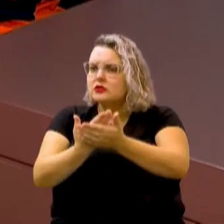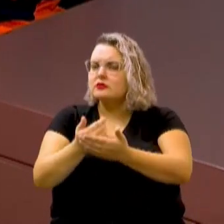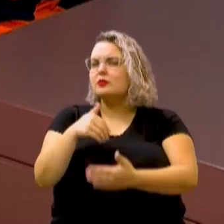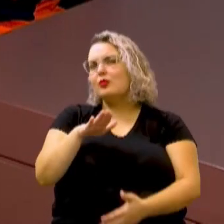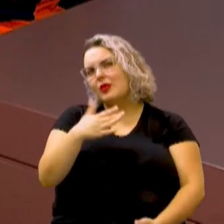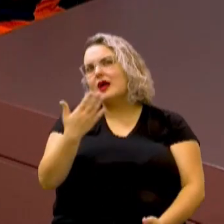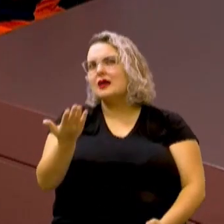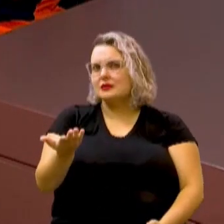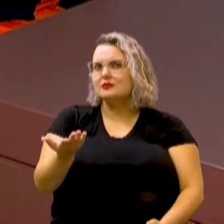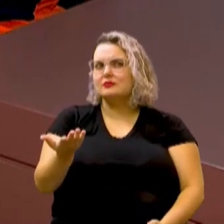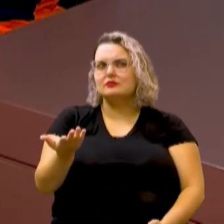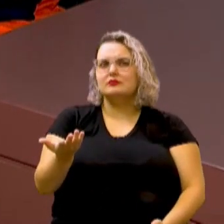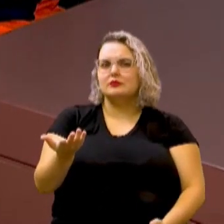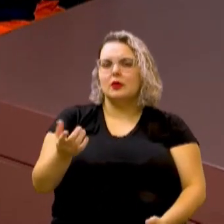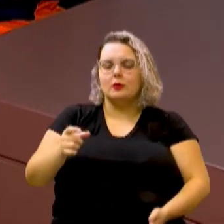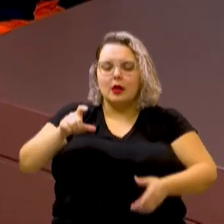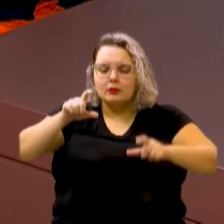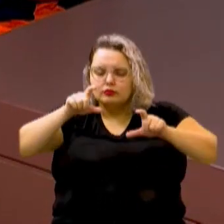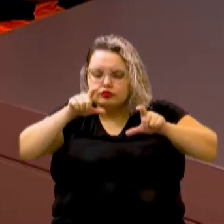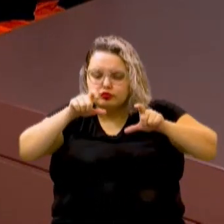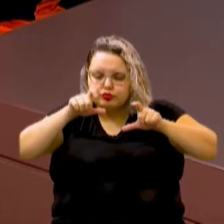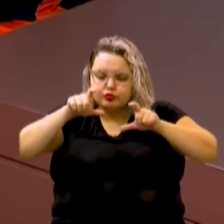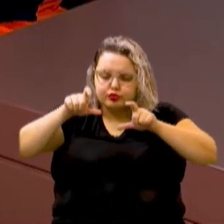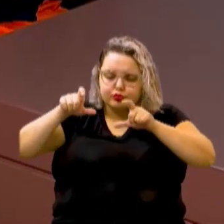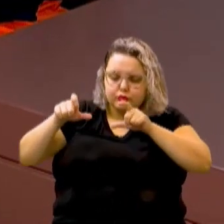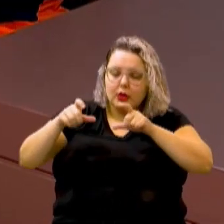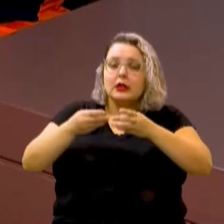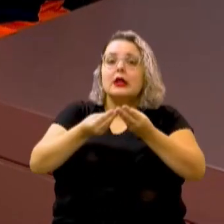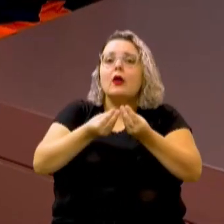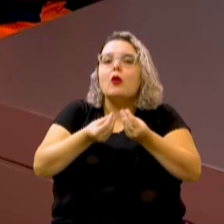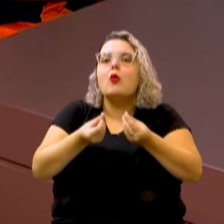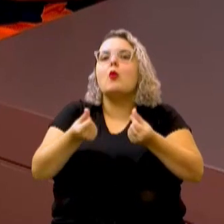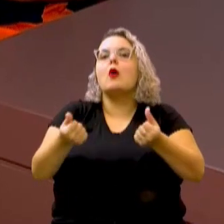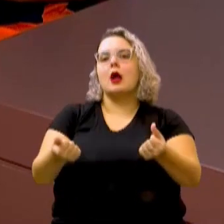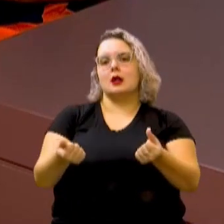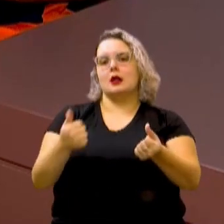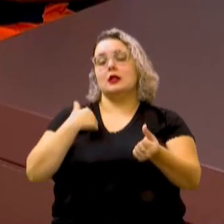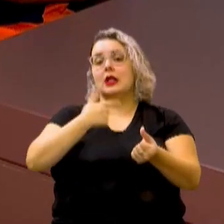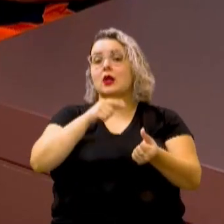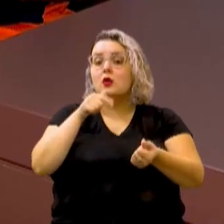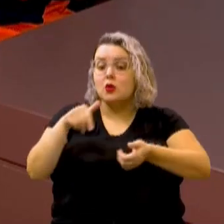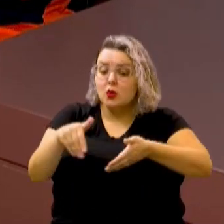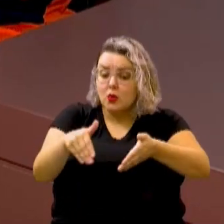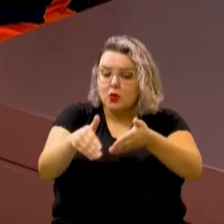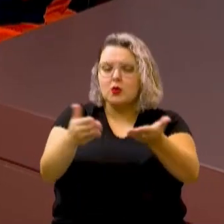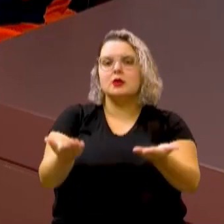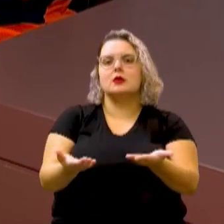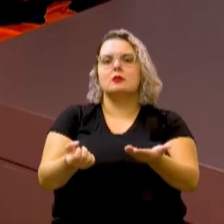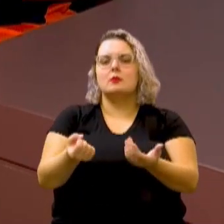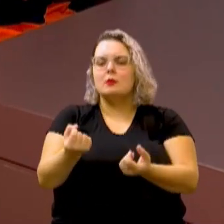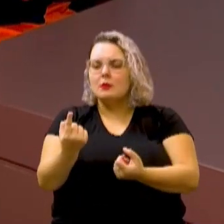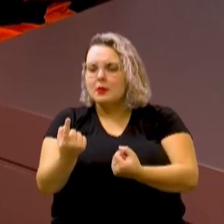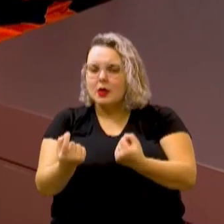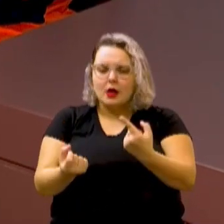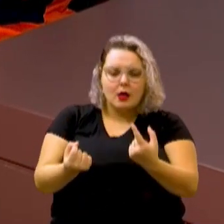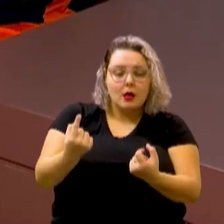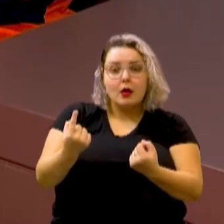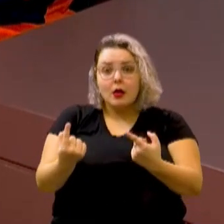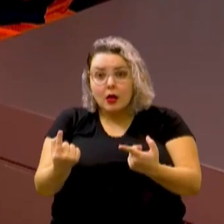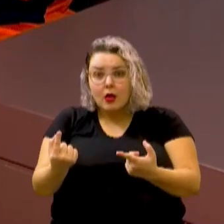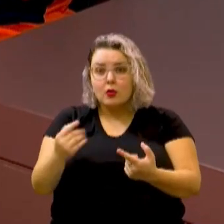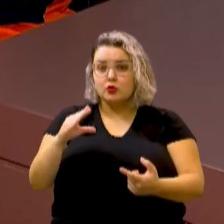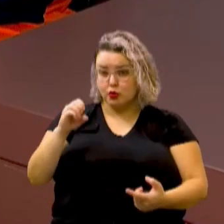mais uma fotografia da qualidade das nossas águas, olhando para alguns contaminantes